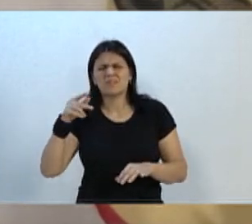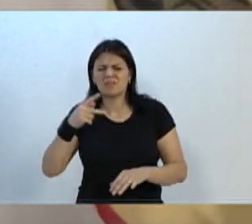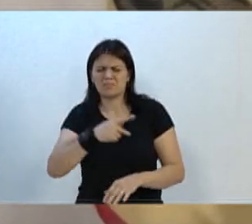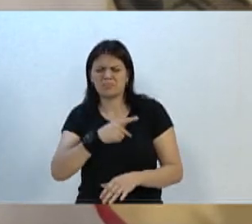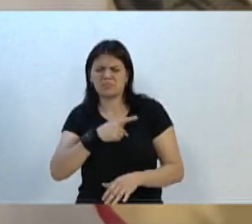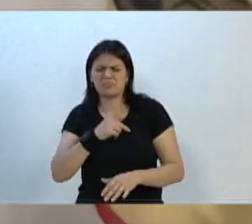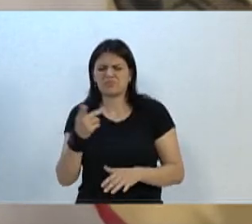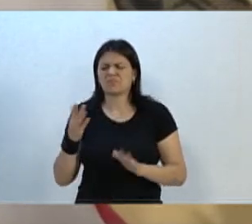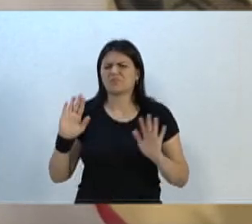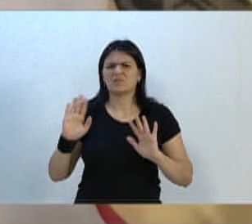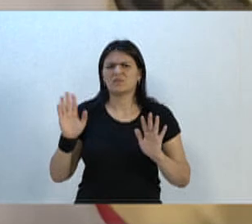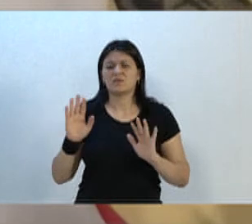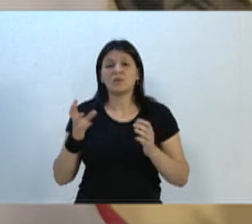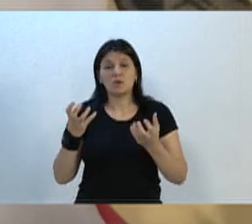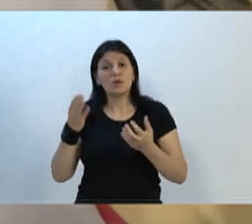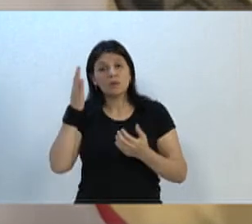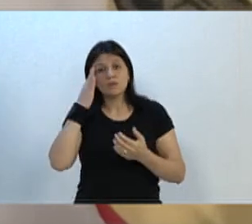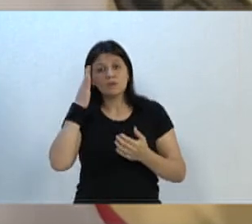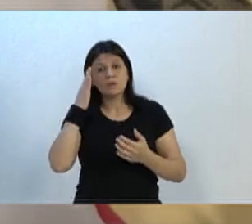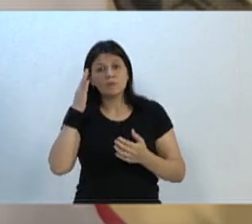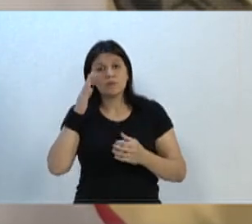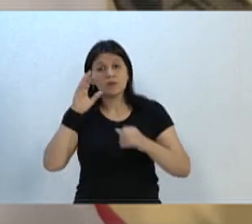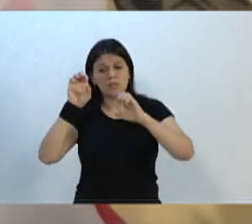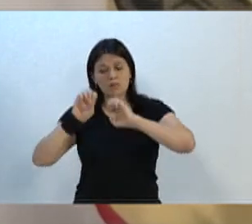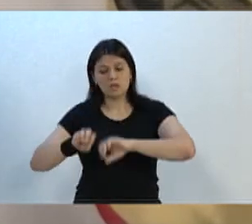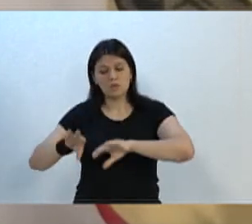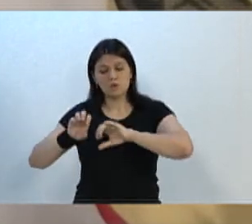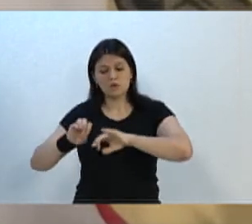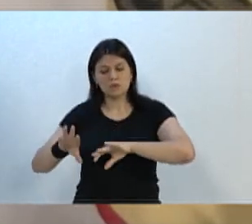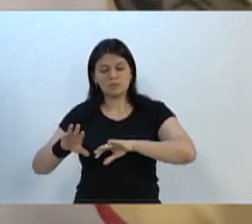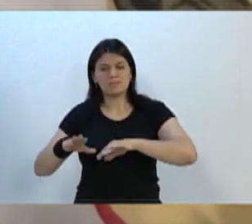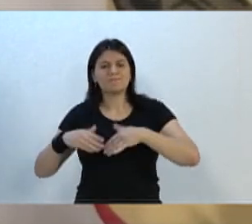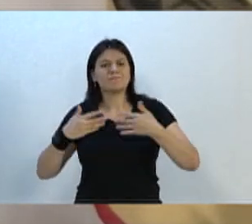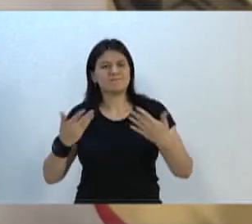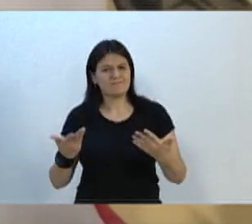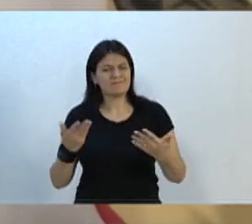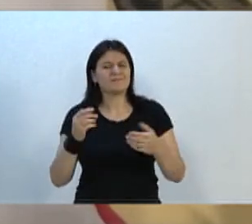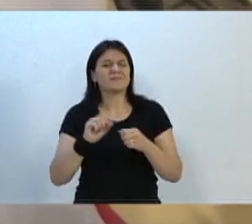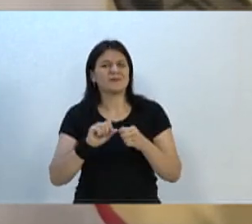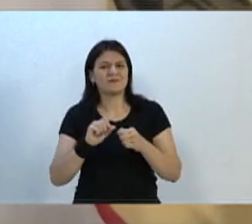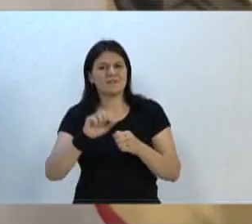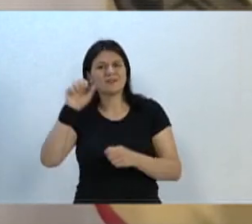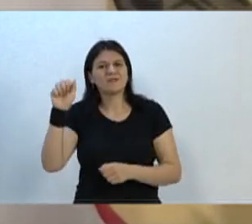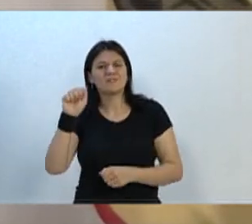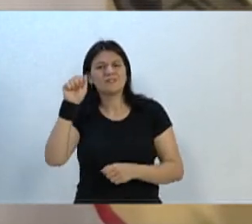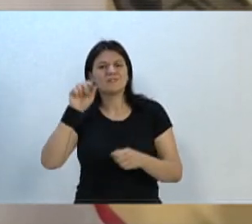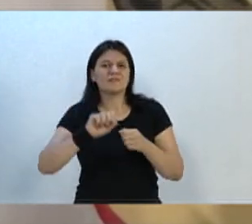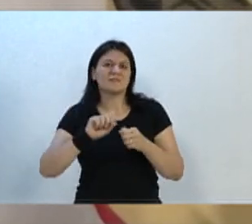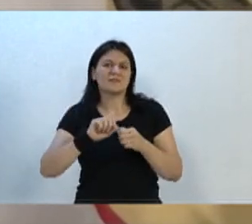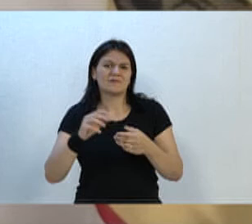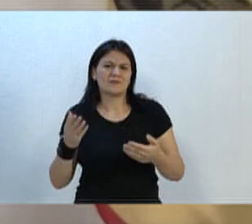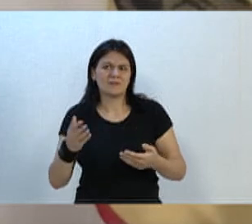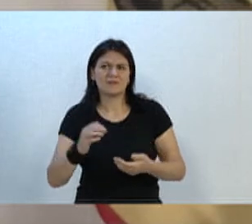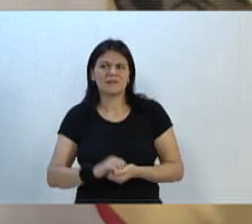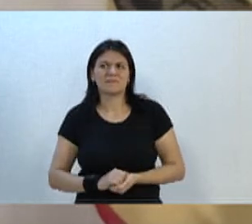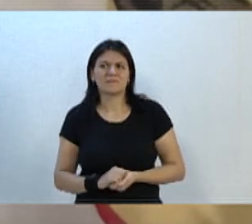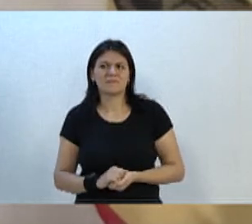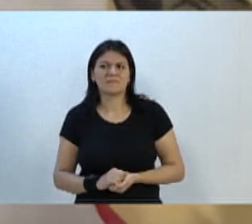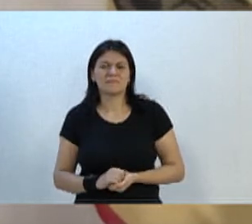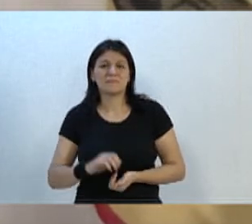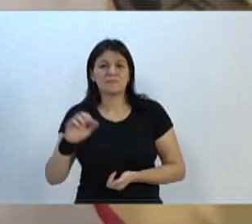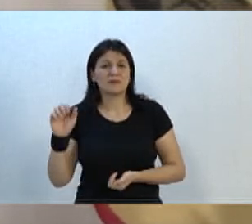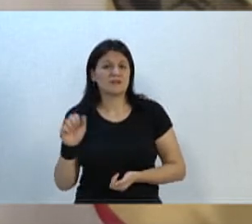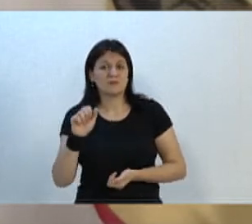saber se a esquerda se é direito eu quero saber da educação vamos dialogar e acho que a gente tem feito E é isso que a associação tem feito e Associação